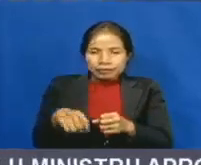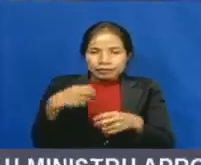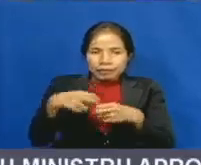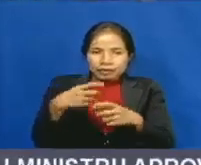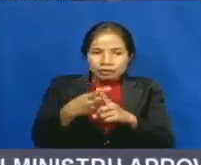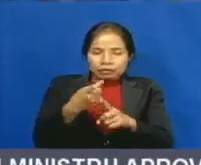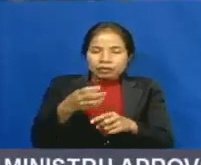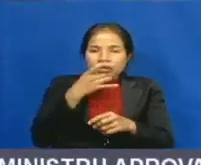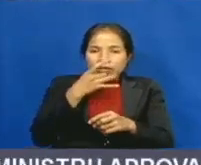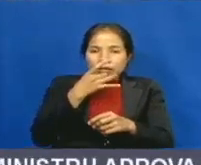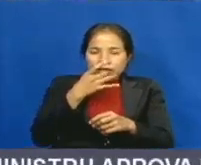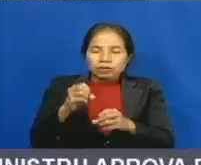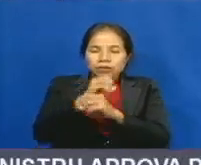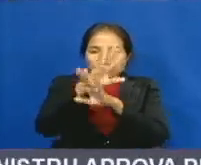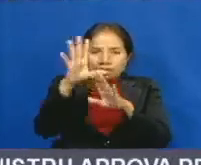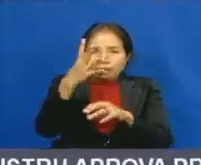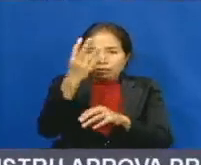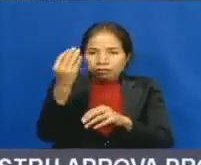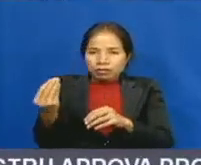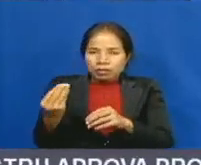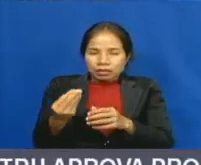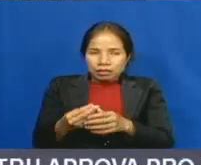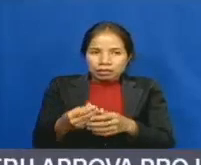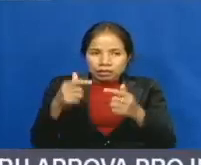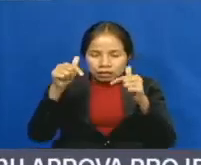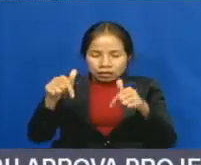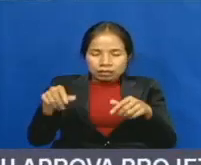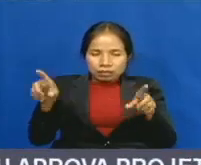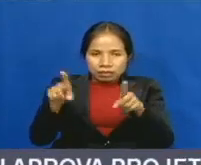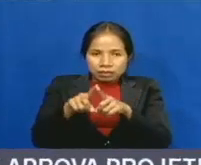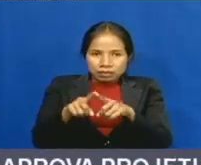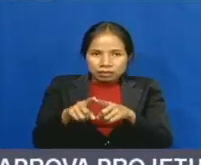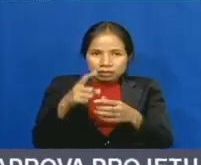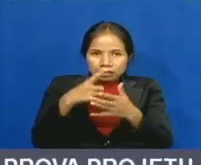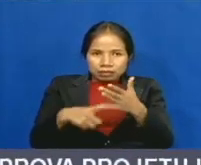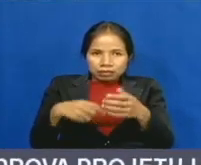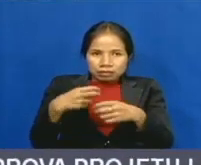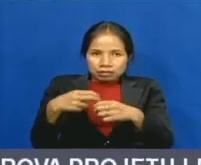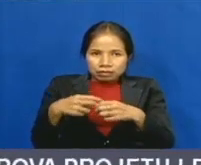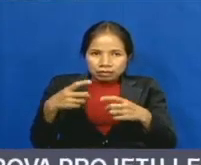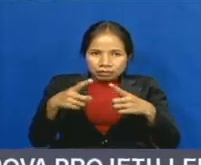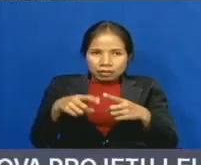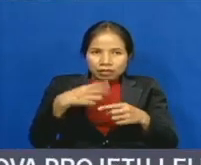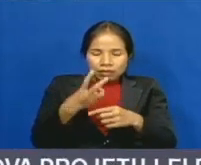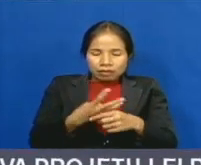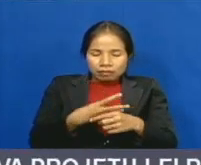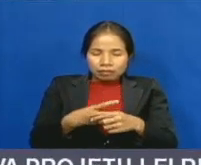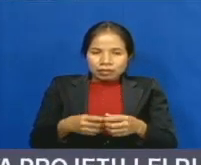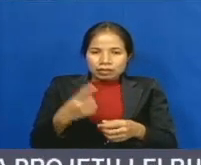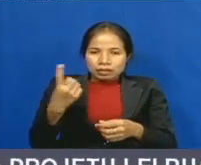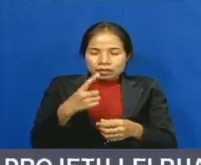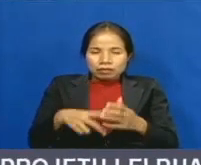Rússia eletricidade e nebel lakang mate. E ane mas, às vezes, e de nebel maka halo perturbação, ba ami maka, às vezes,